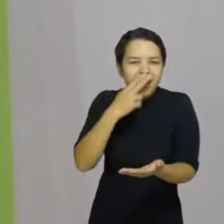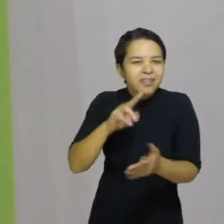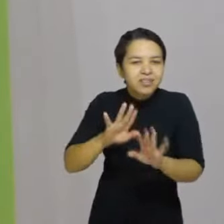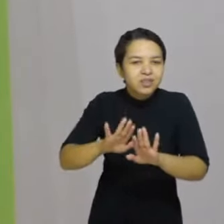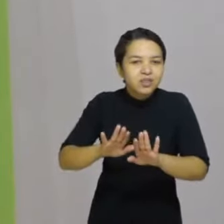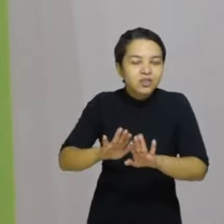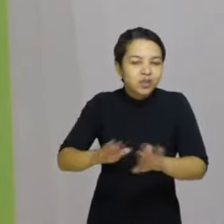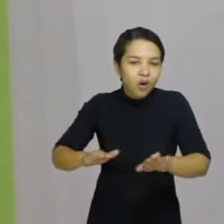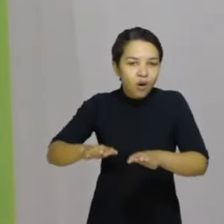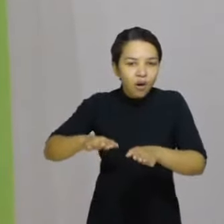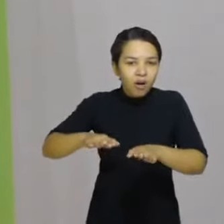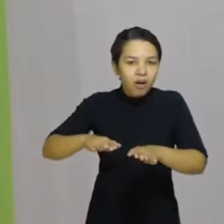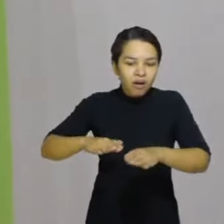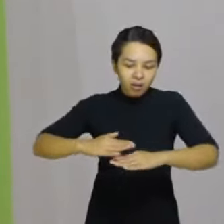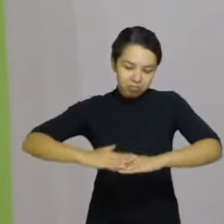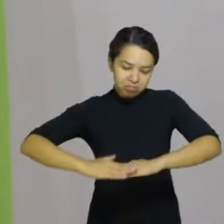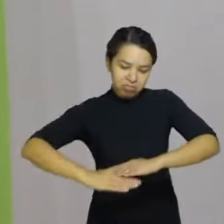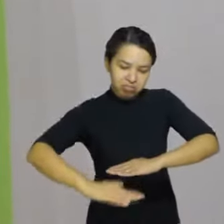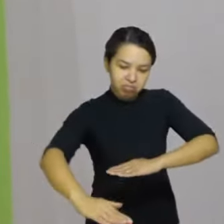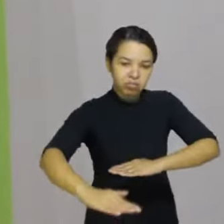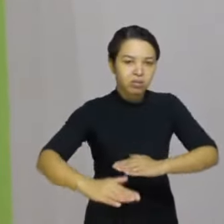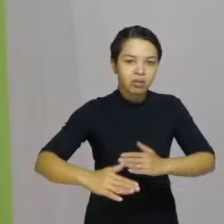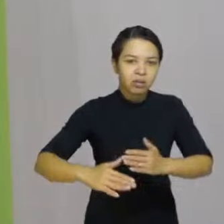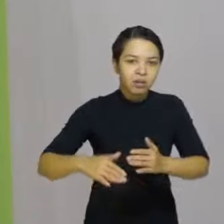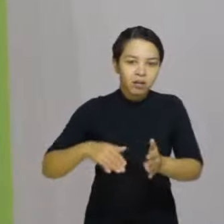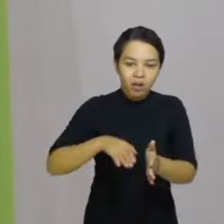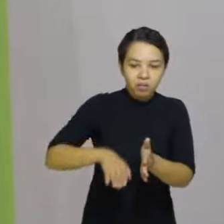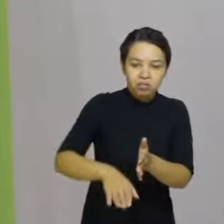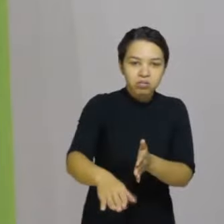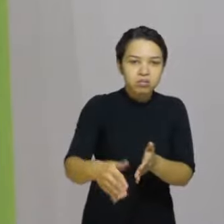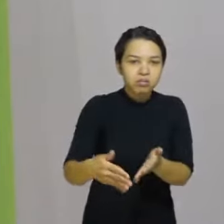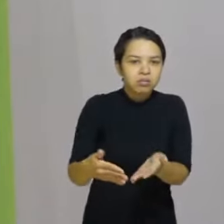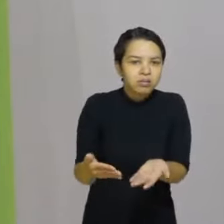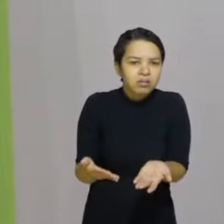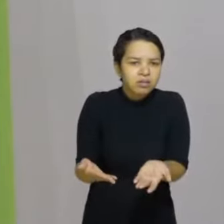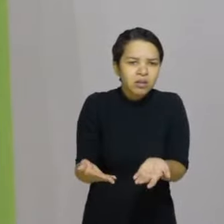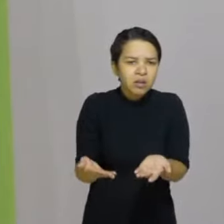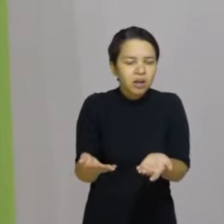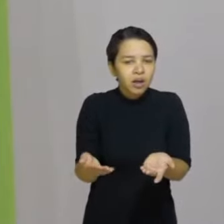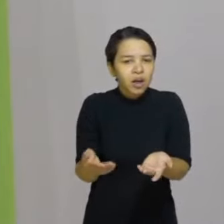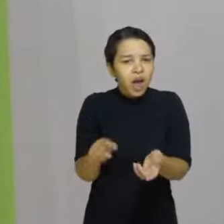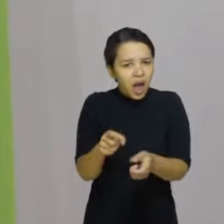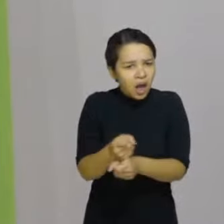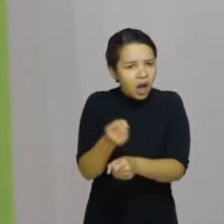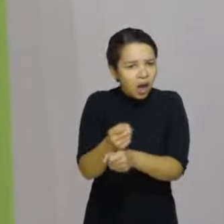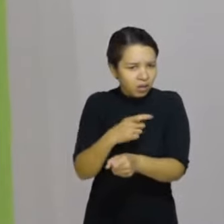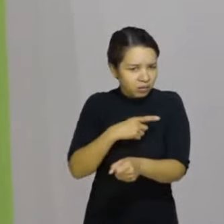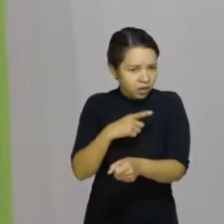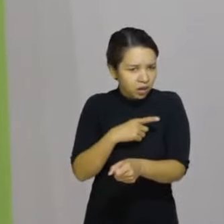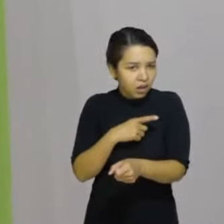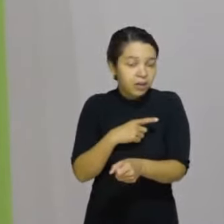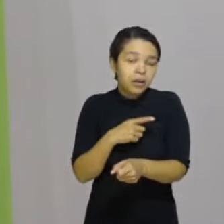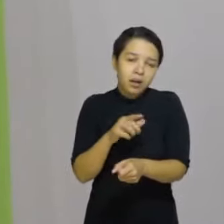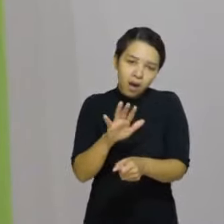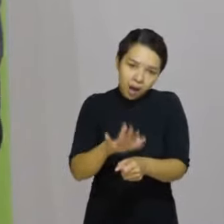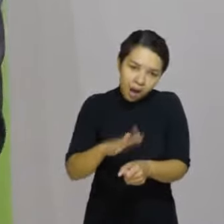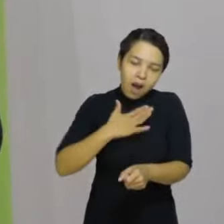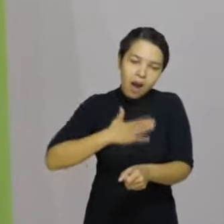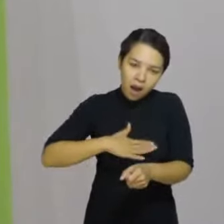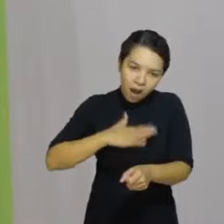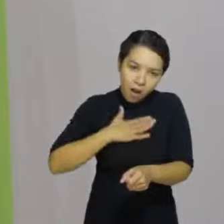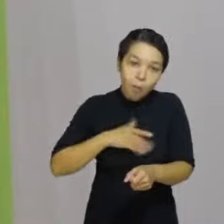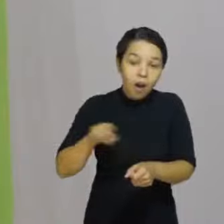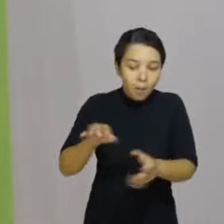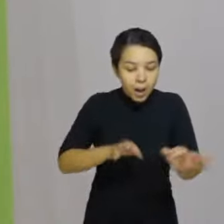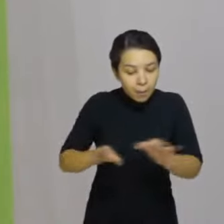Bom Jardim da Serra, só tem chão batido. E o que está acontecendo? Estão fazendo alguma coisa? O pessoal está trabalhando na estruturação do projeto. Após